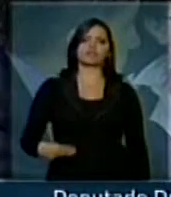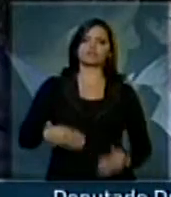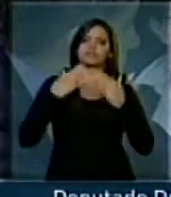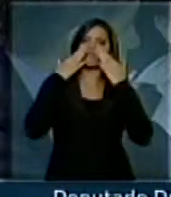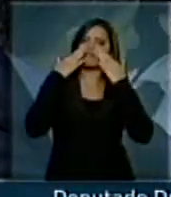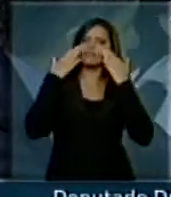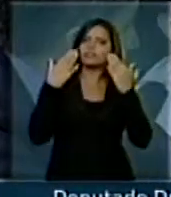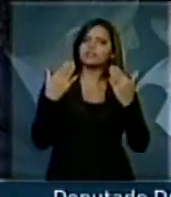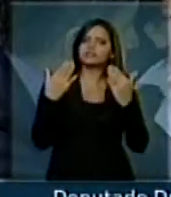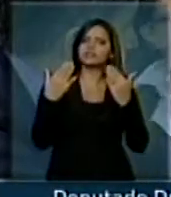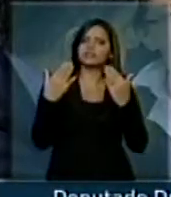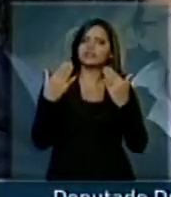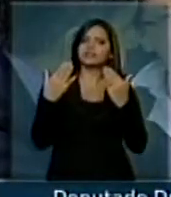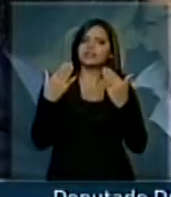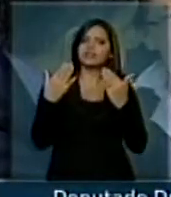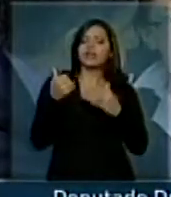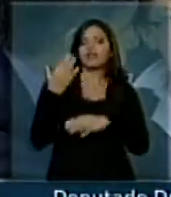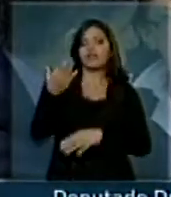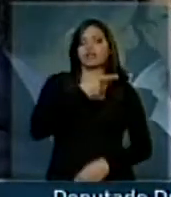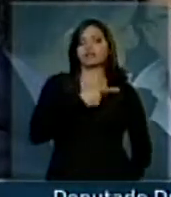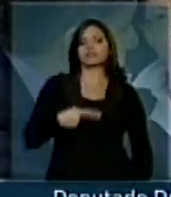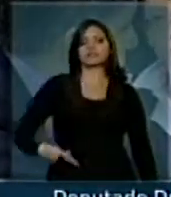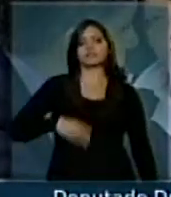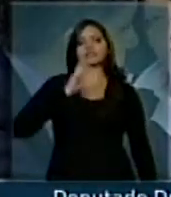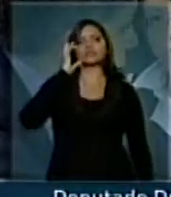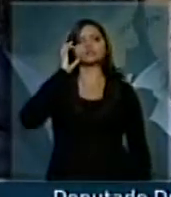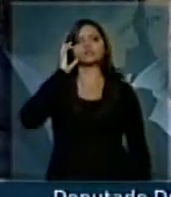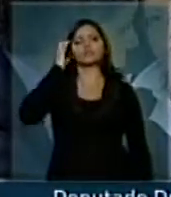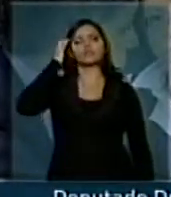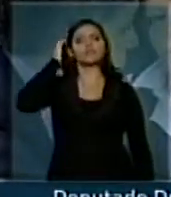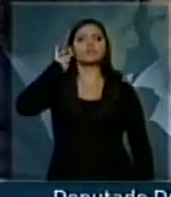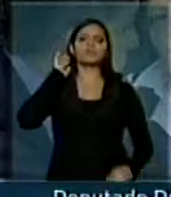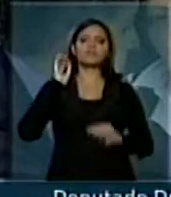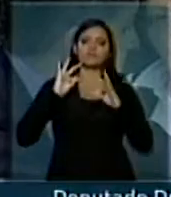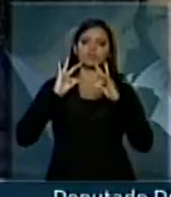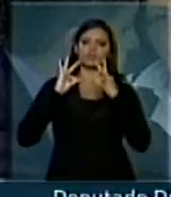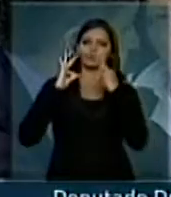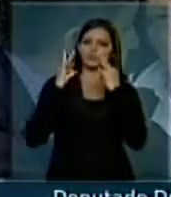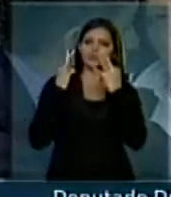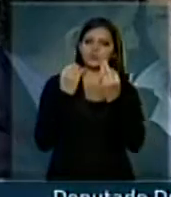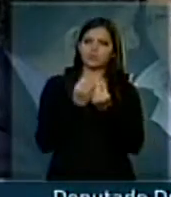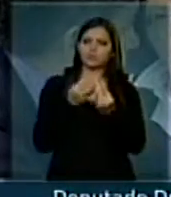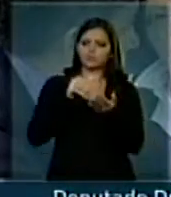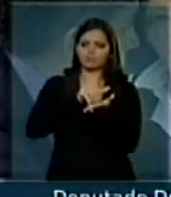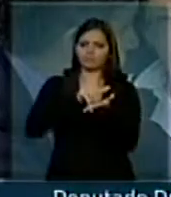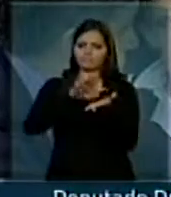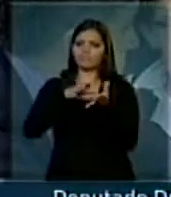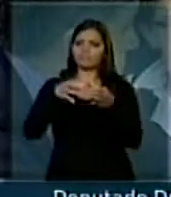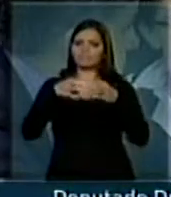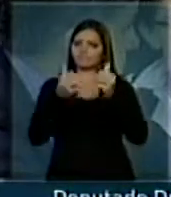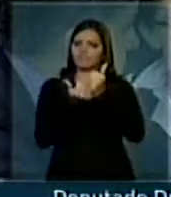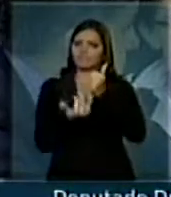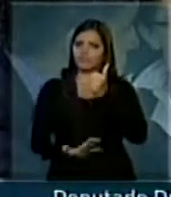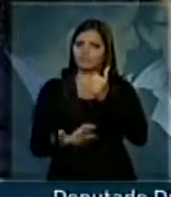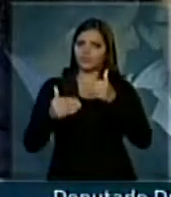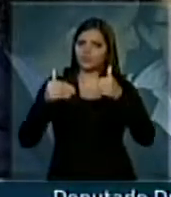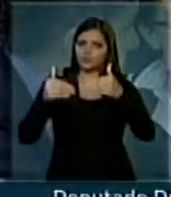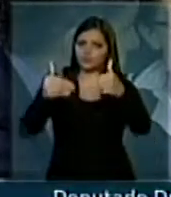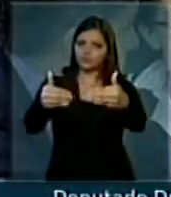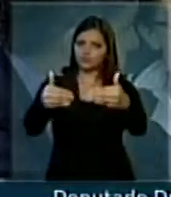apresenta para que a presidente Dilma tenha feito todo o afastamento da cúpula do